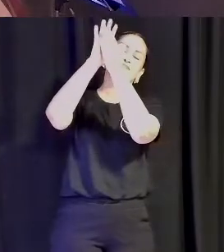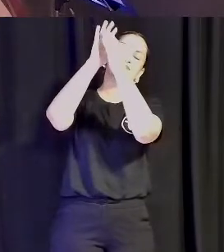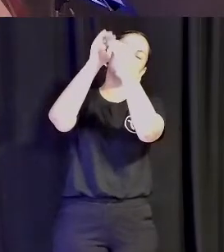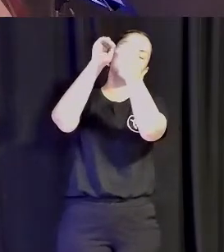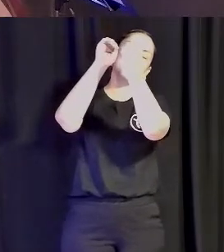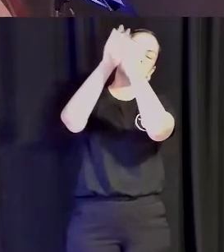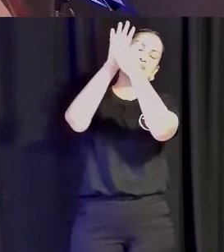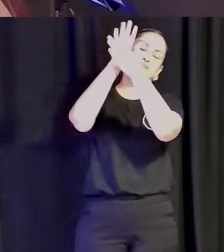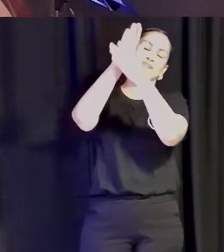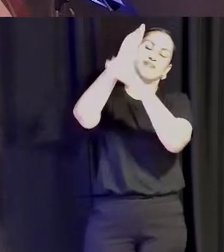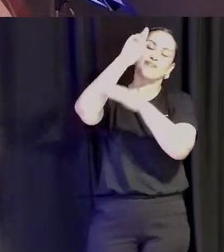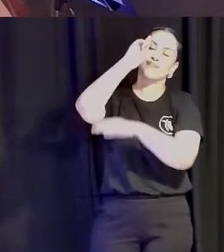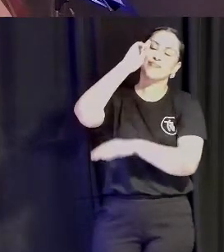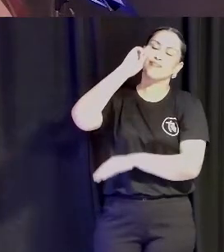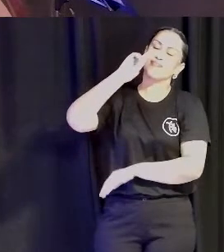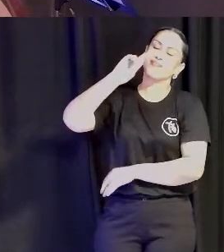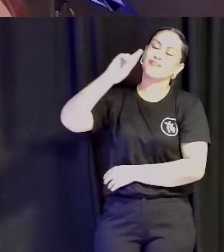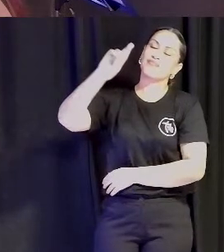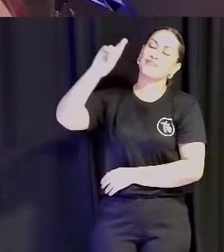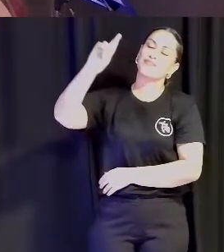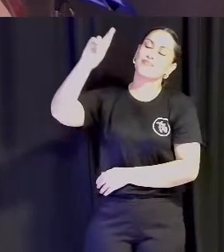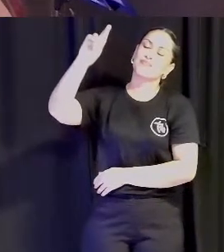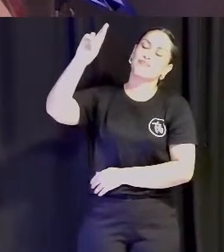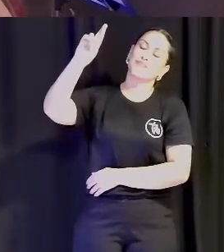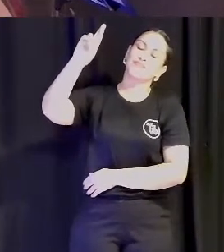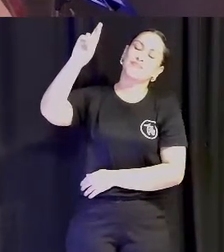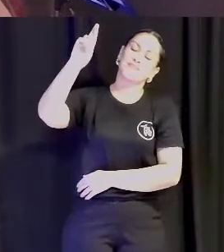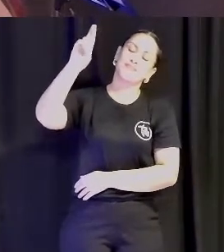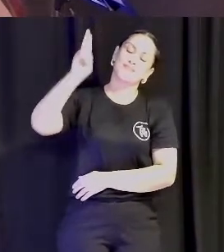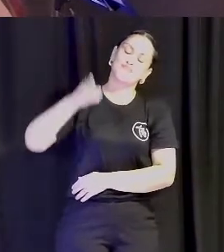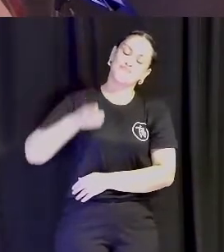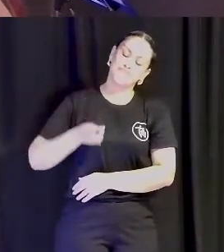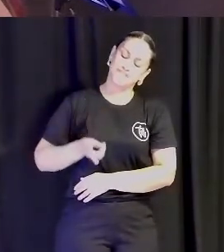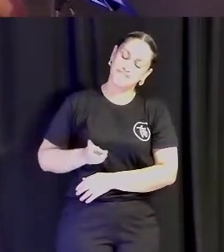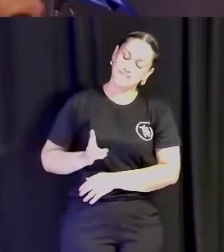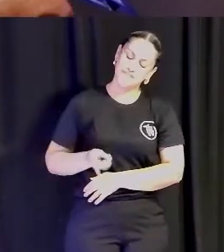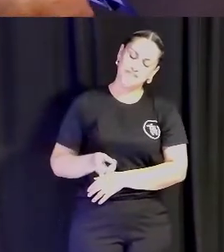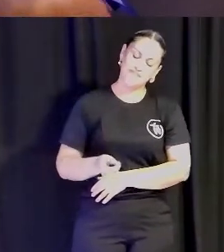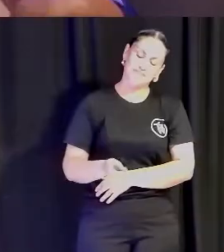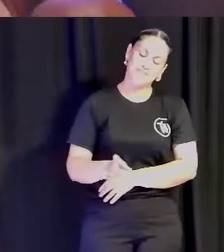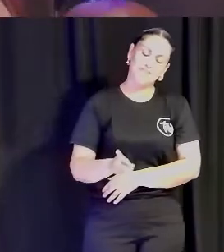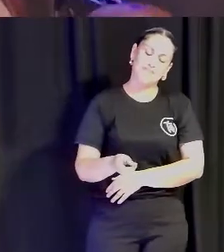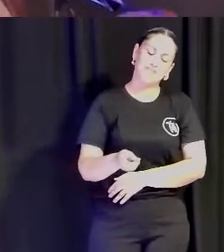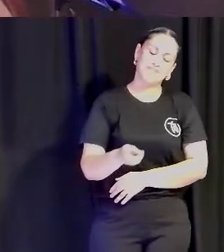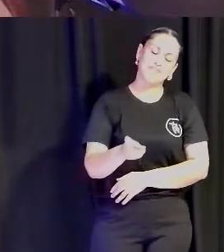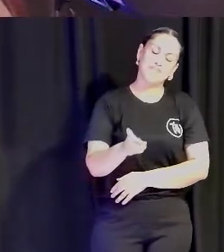Louvarei ao Senhor em todo o tempo.